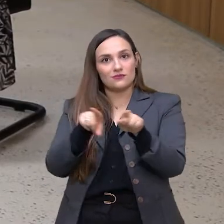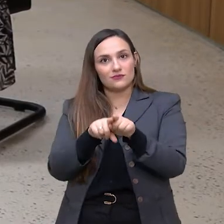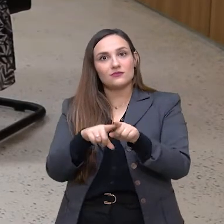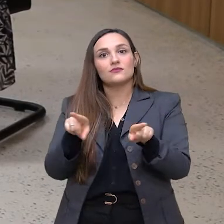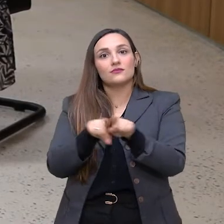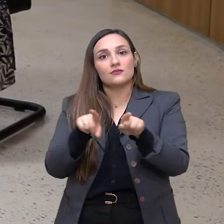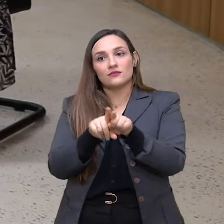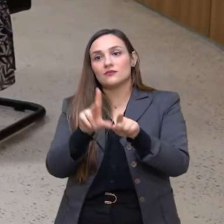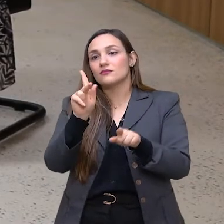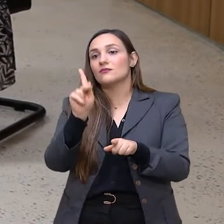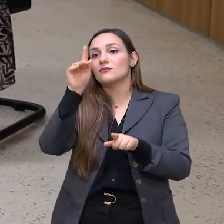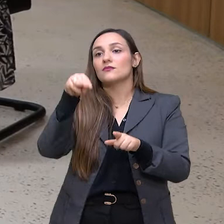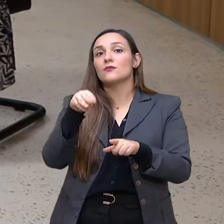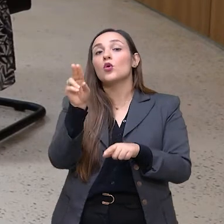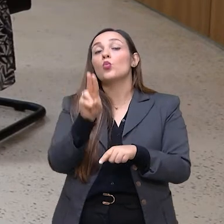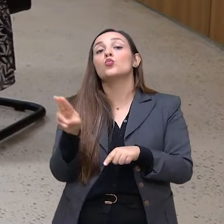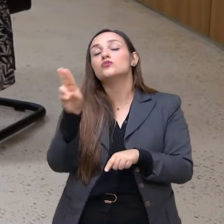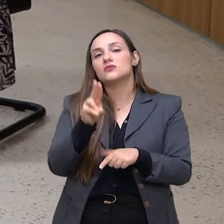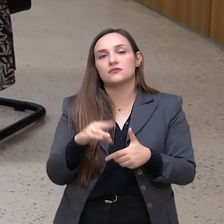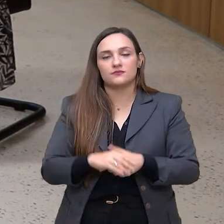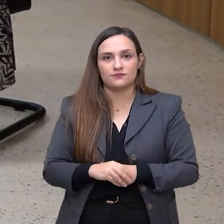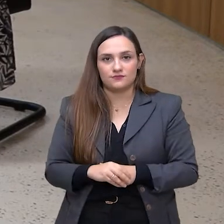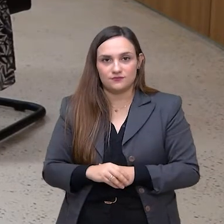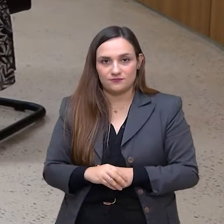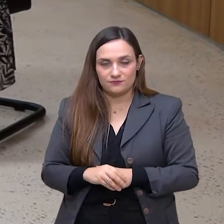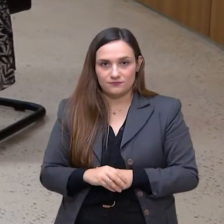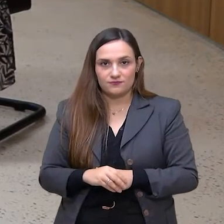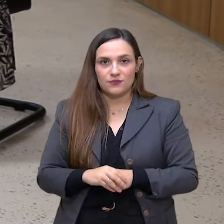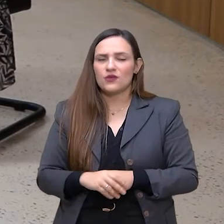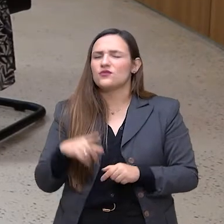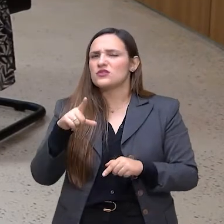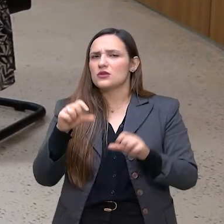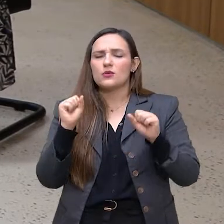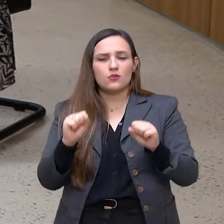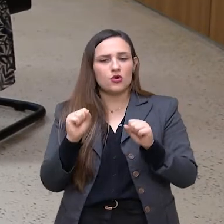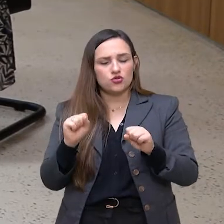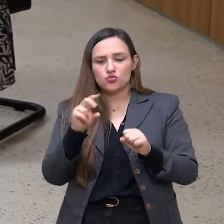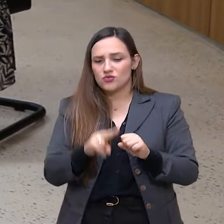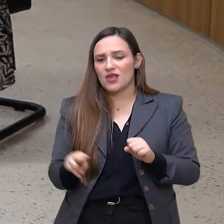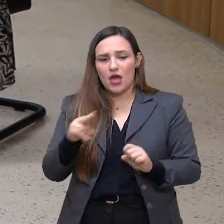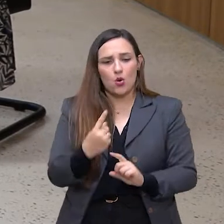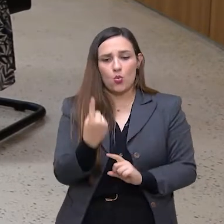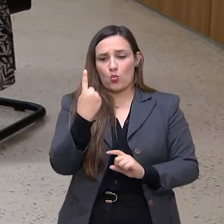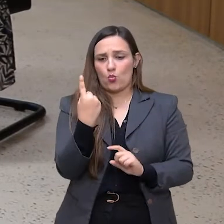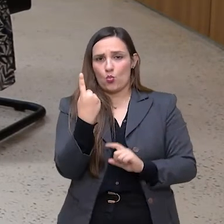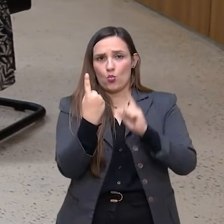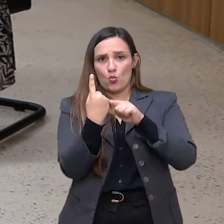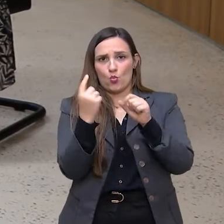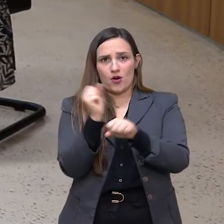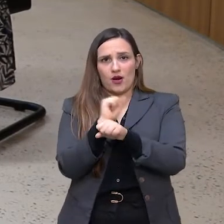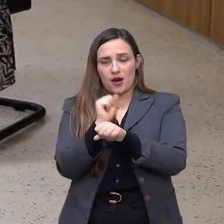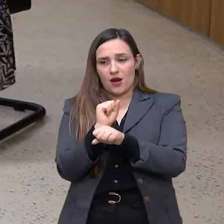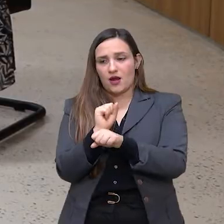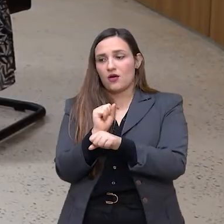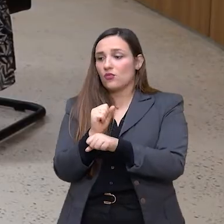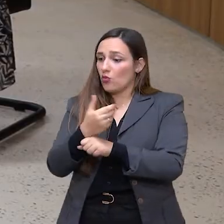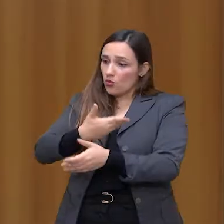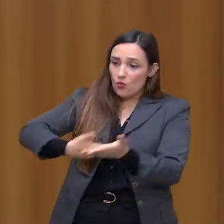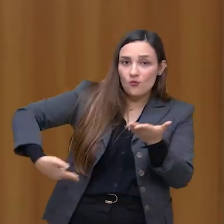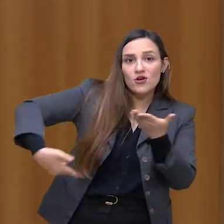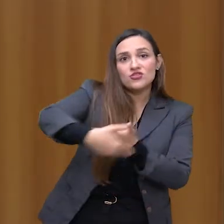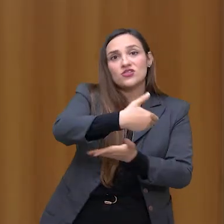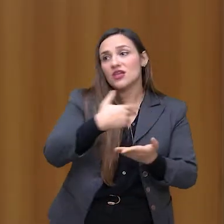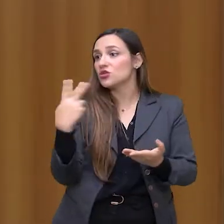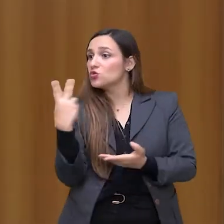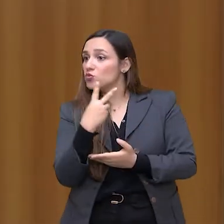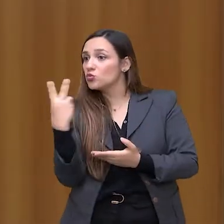e quilometragem. Você tem várias coisas que você pode fazer com o próprio veículo. Você pode trabalhar o uso